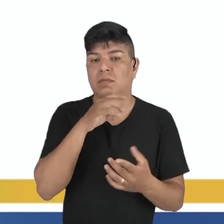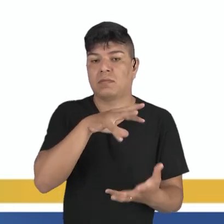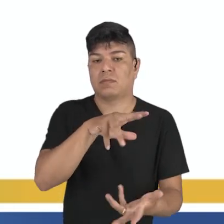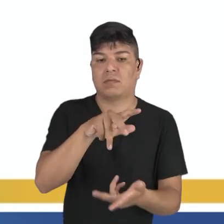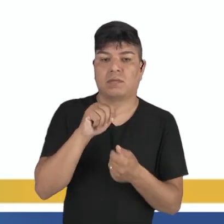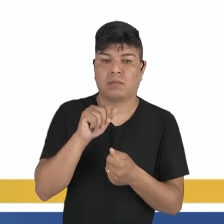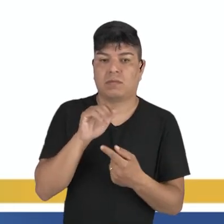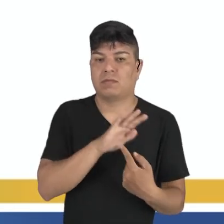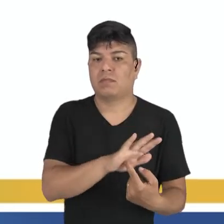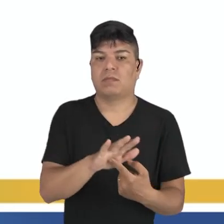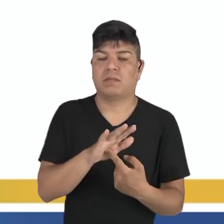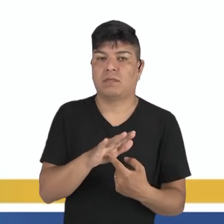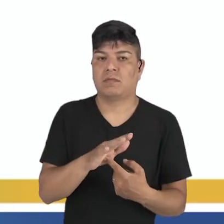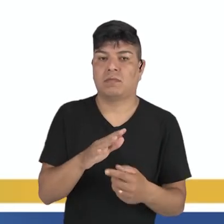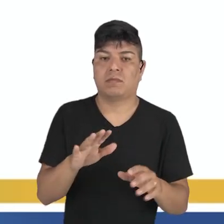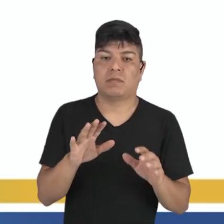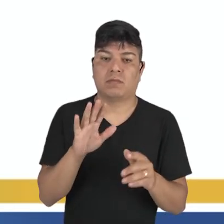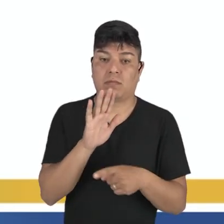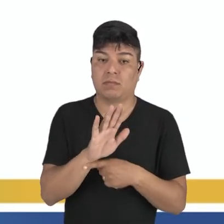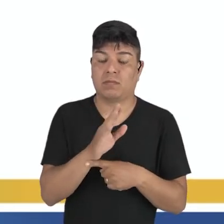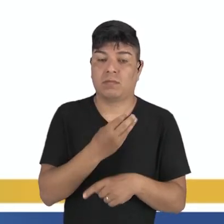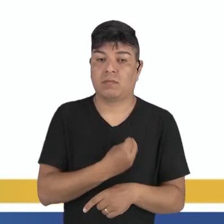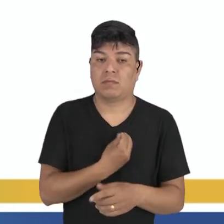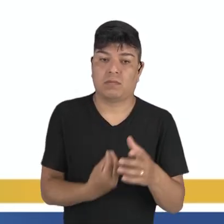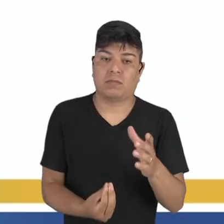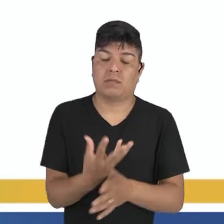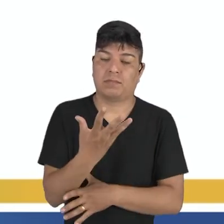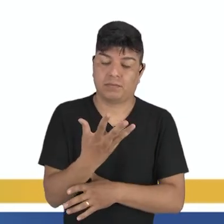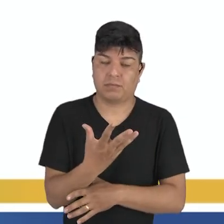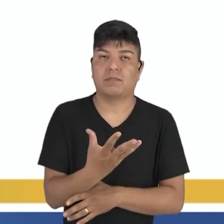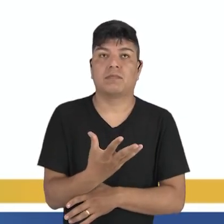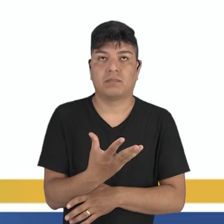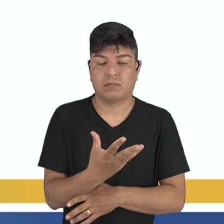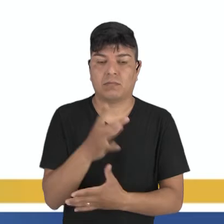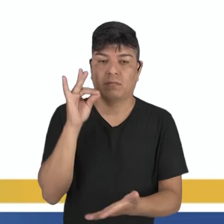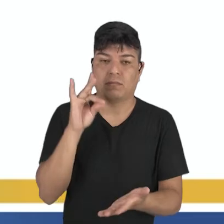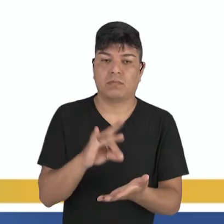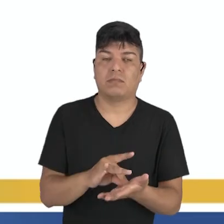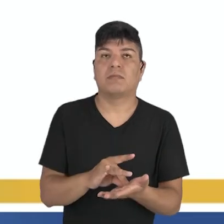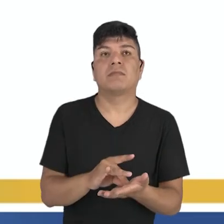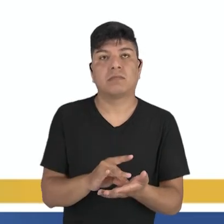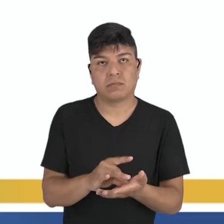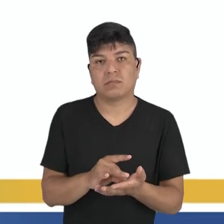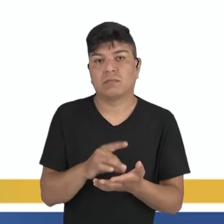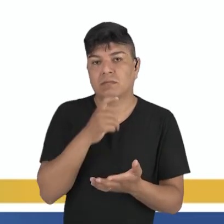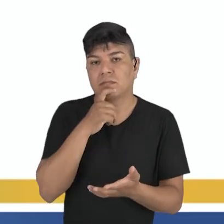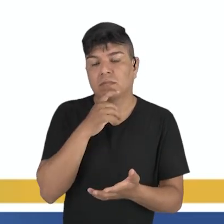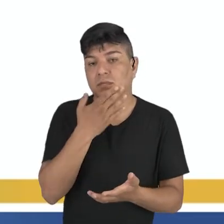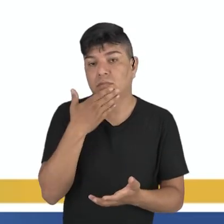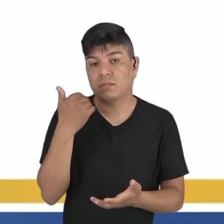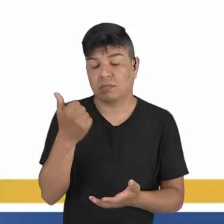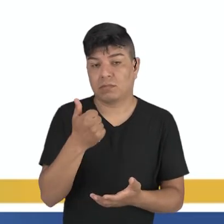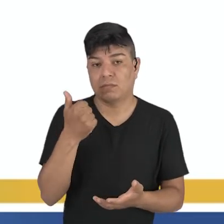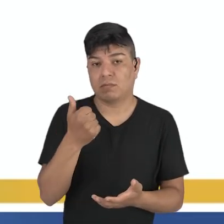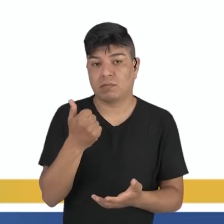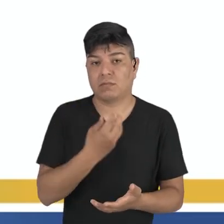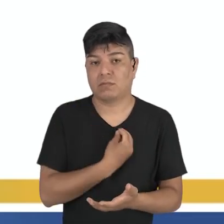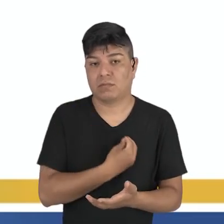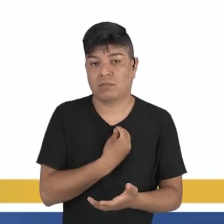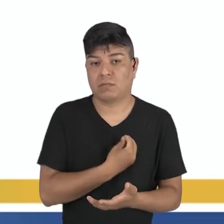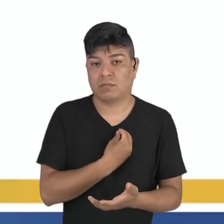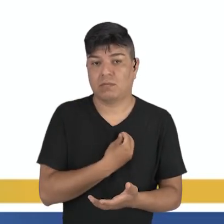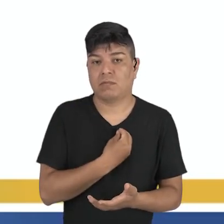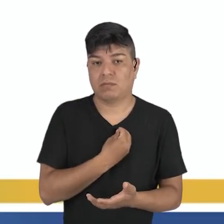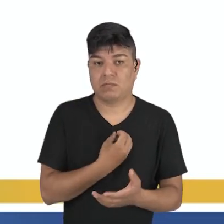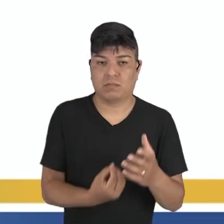Terra ofereceu condições favoráveis ao surgimento da vida. Então, de fato, né, o resfriamento ali trouxe condições mínimas